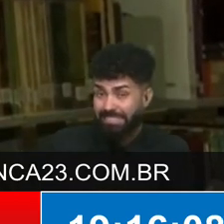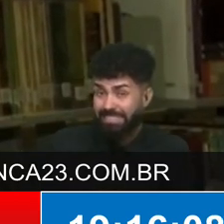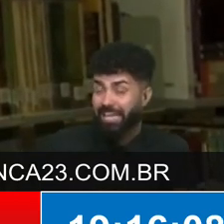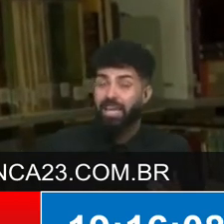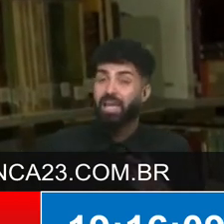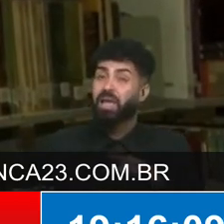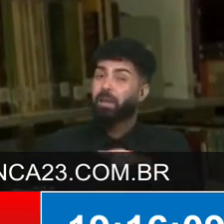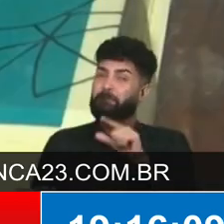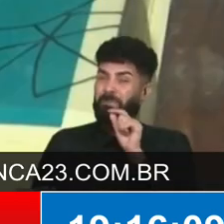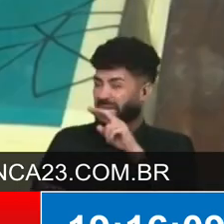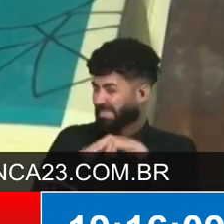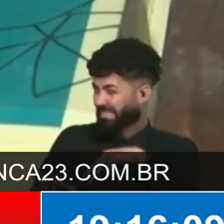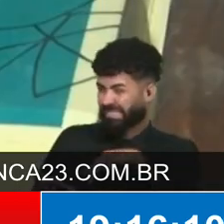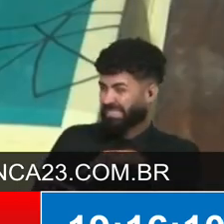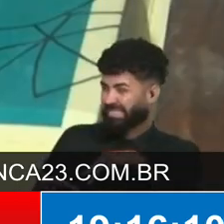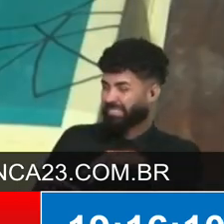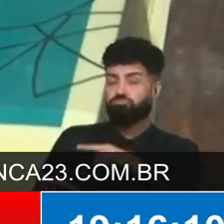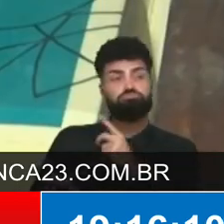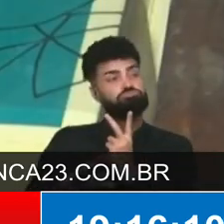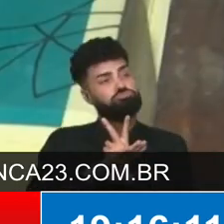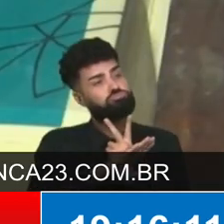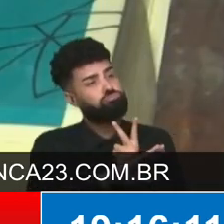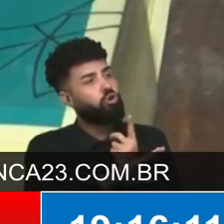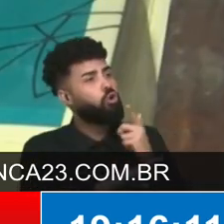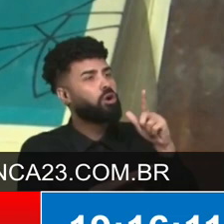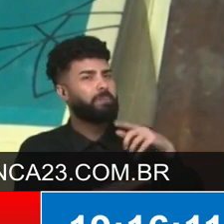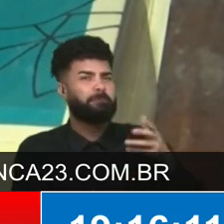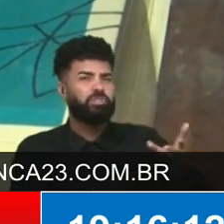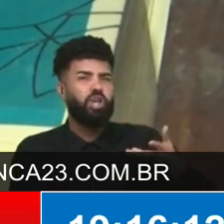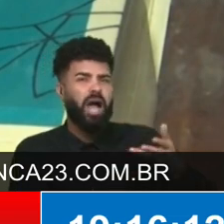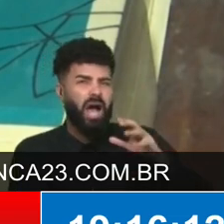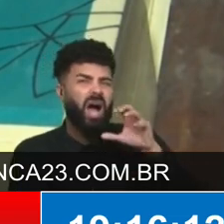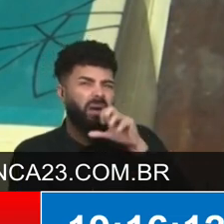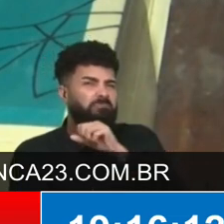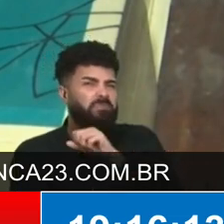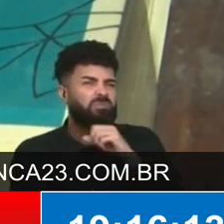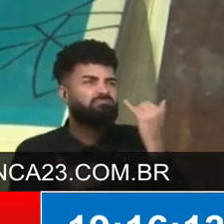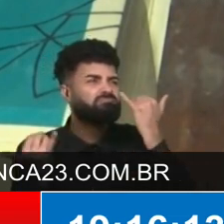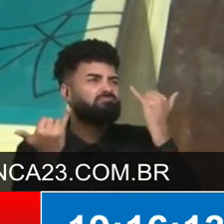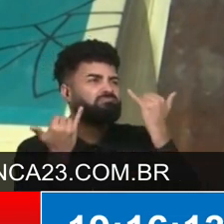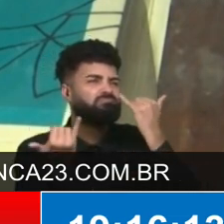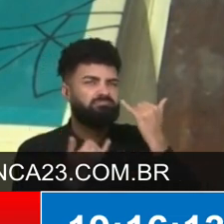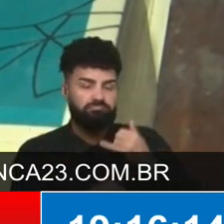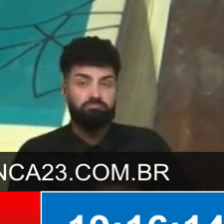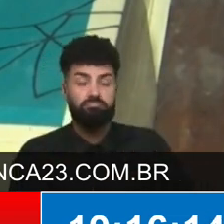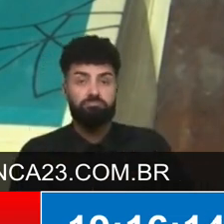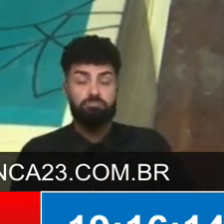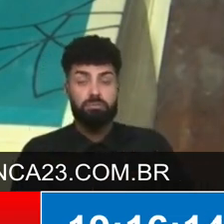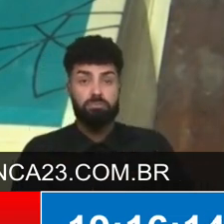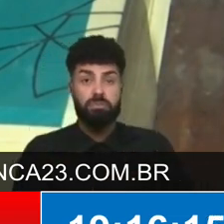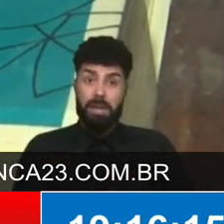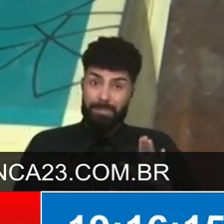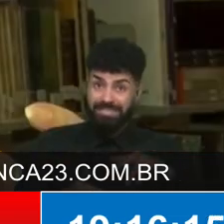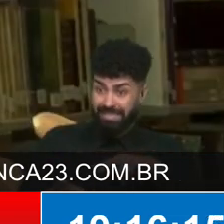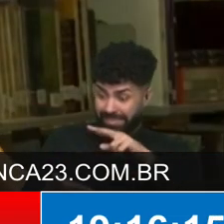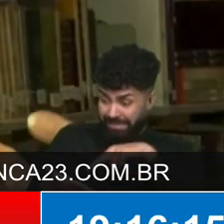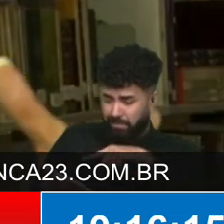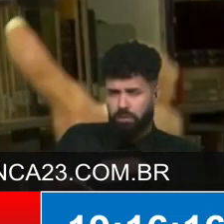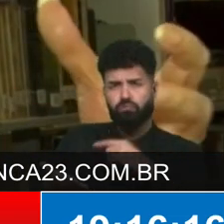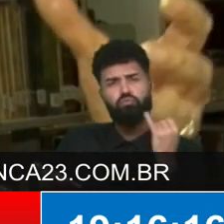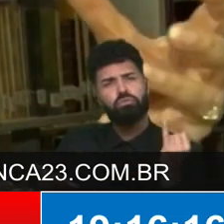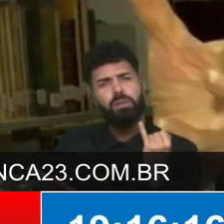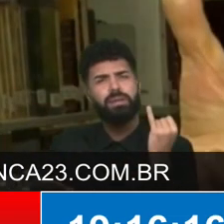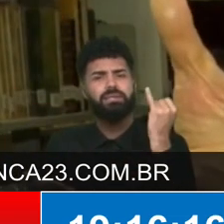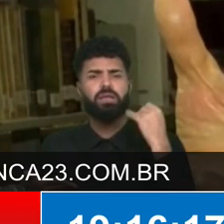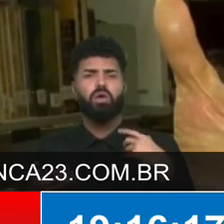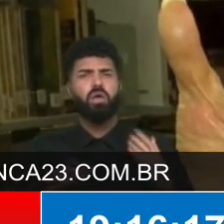buscar coisas mais, que sejam mais rápidas para a compreensão. E isso é fundamental, trazer